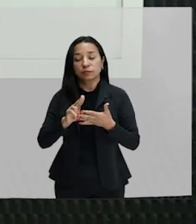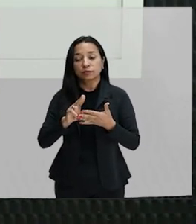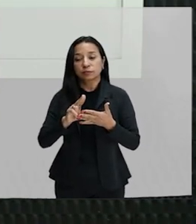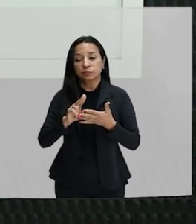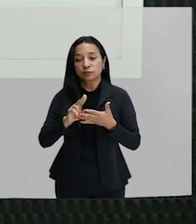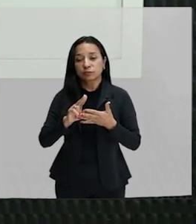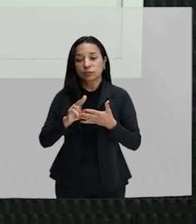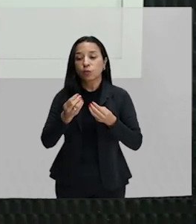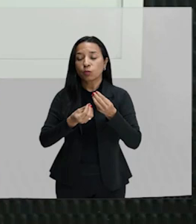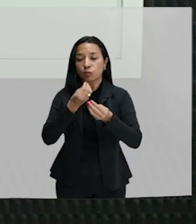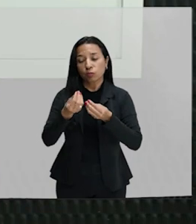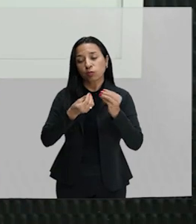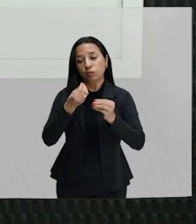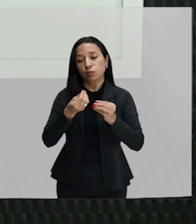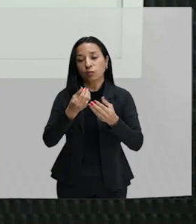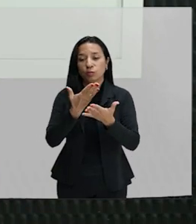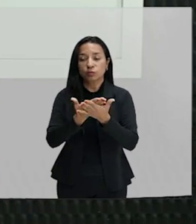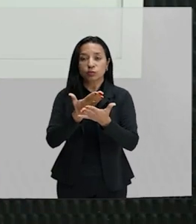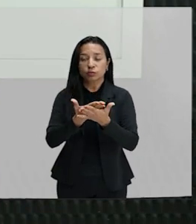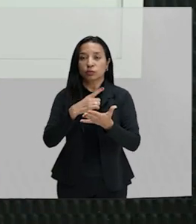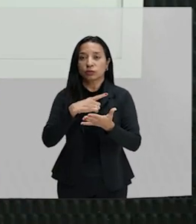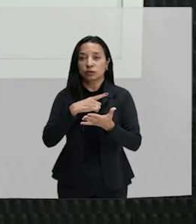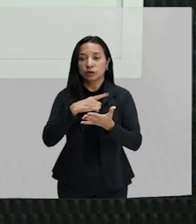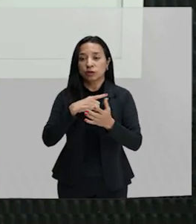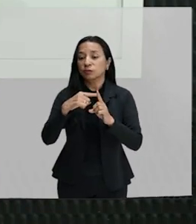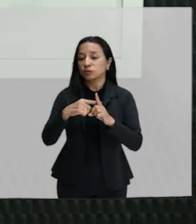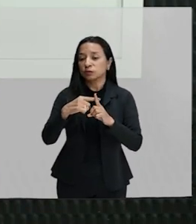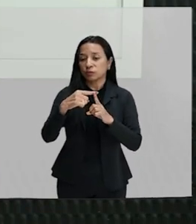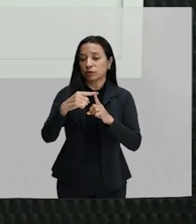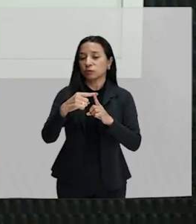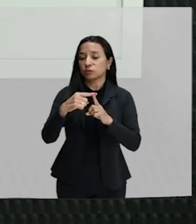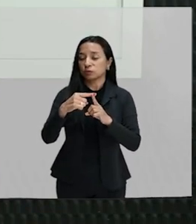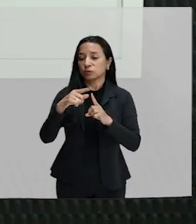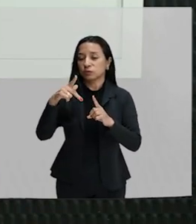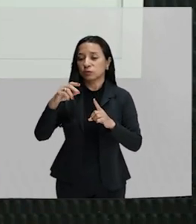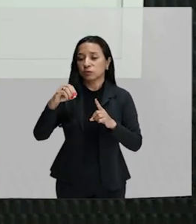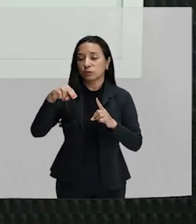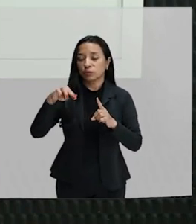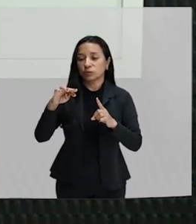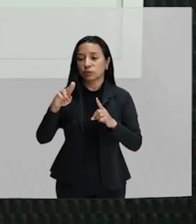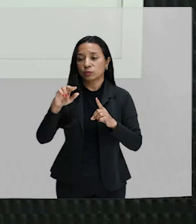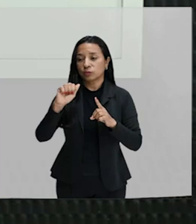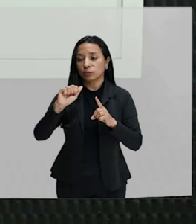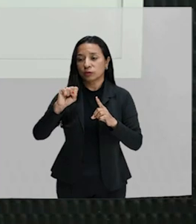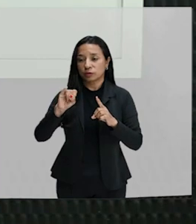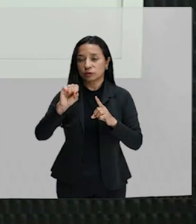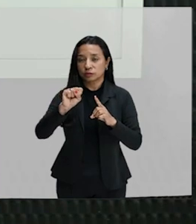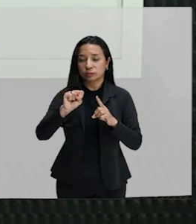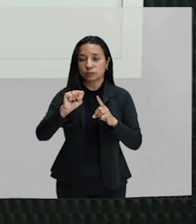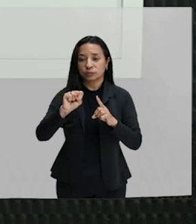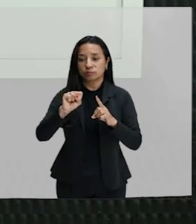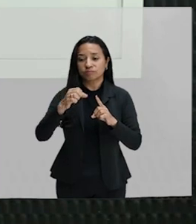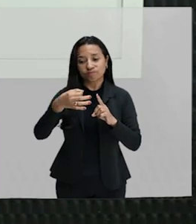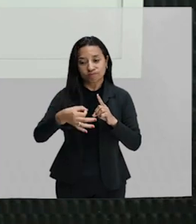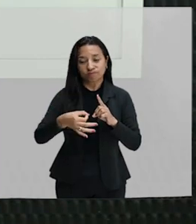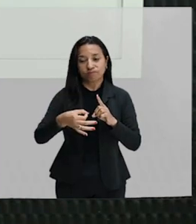forma que nós iremos trabalhar qus temos pontuais então Aqui nós temos temperaturas pontuais